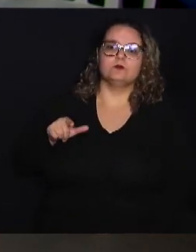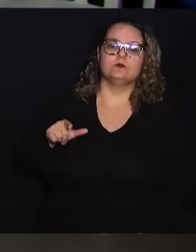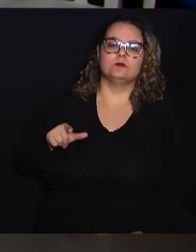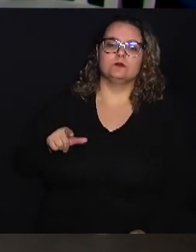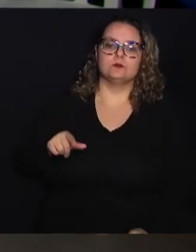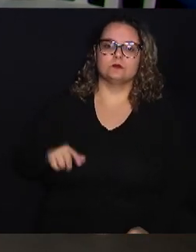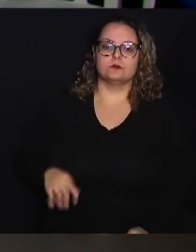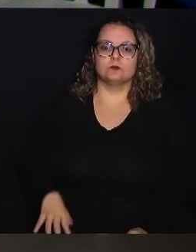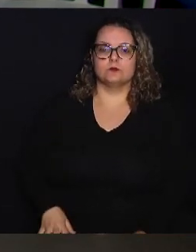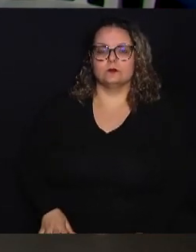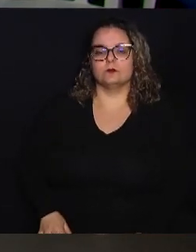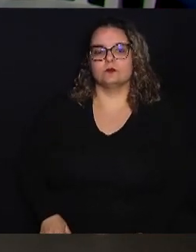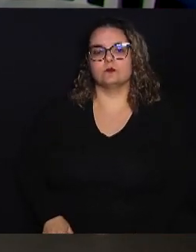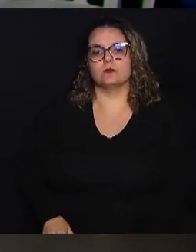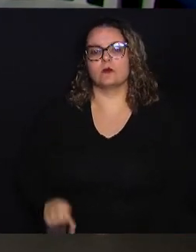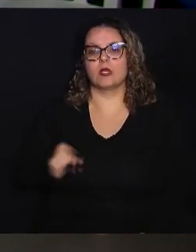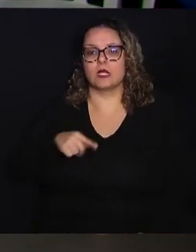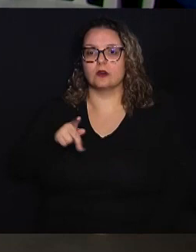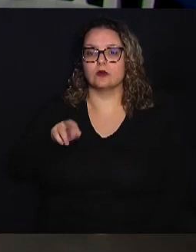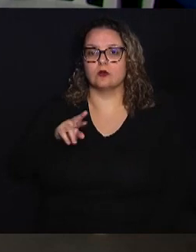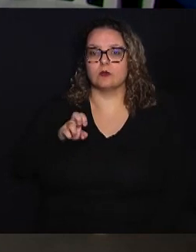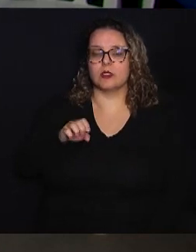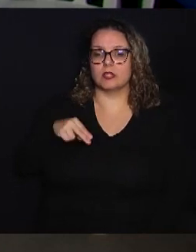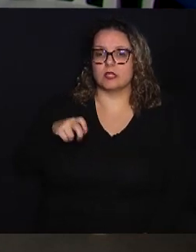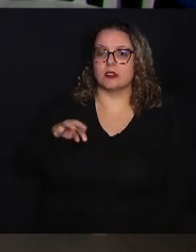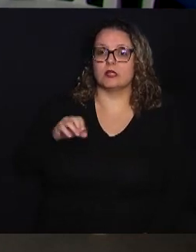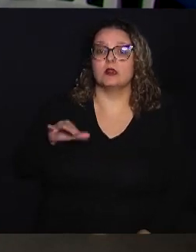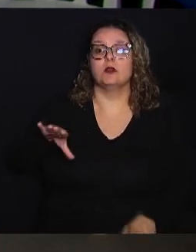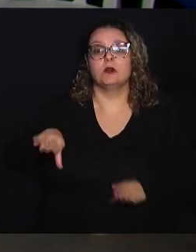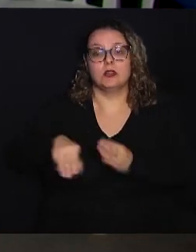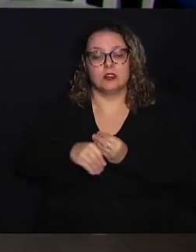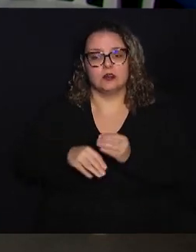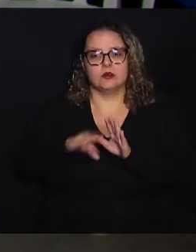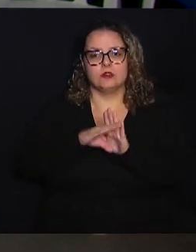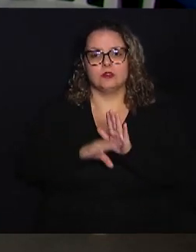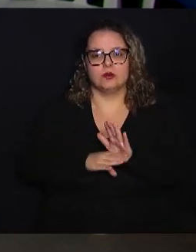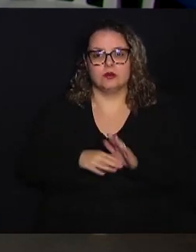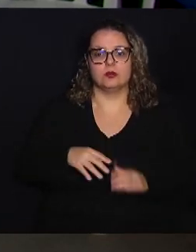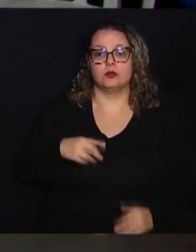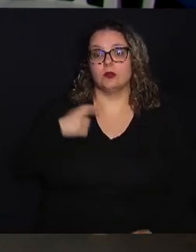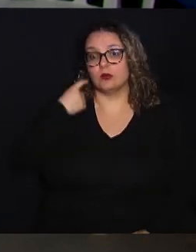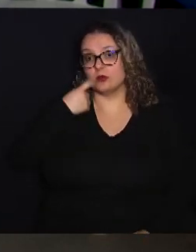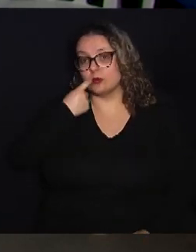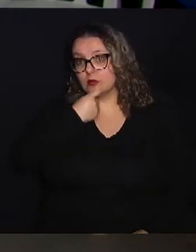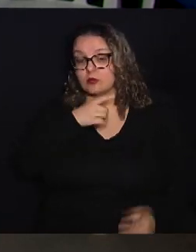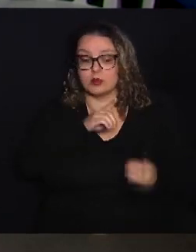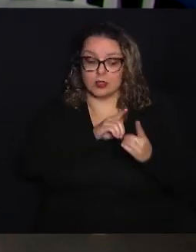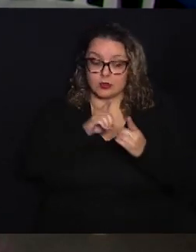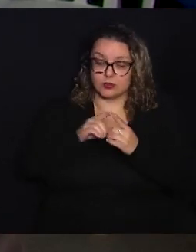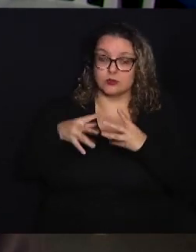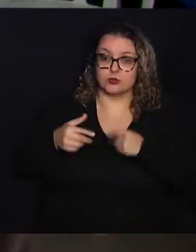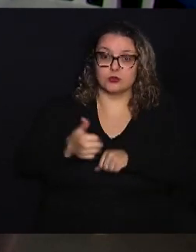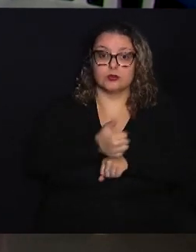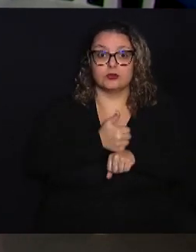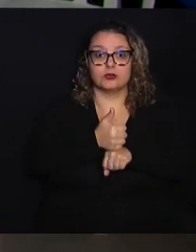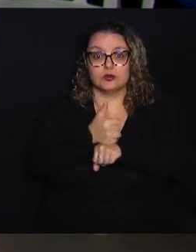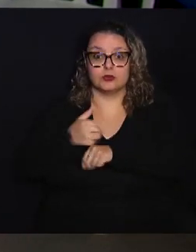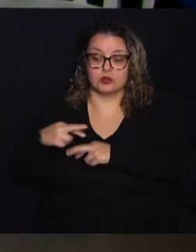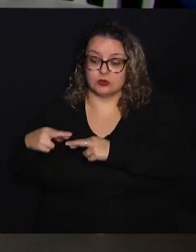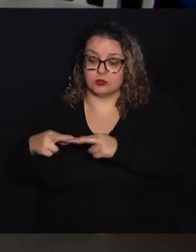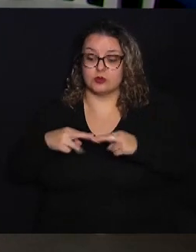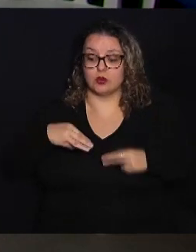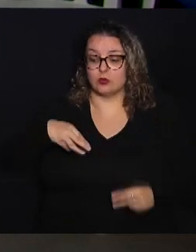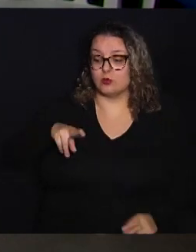nesse eh lá no pré-natal já tem a nosso programa já inclui também uma consulta Odontológica e todos os